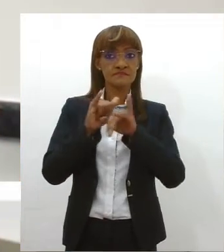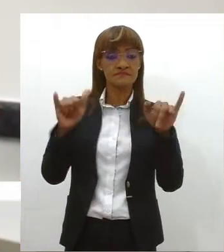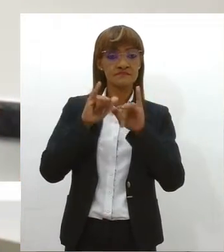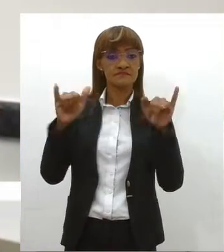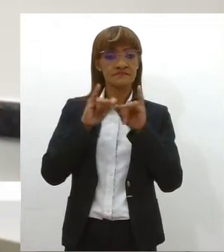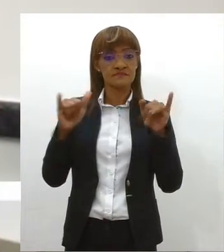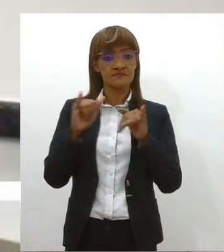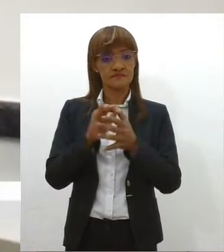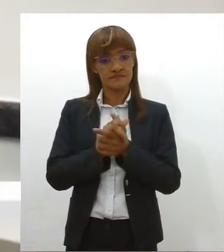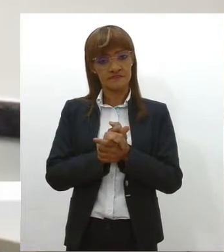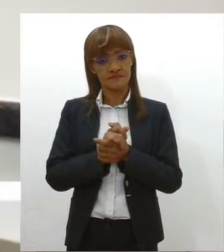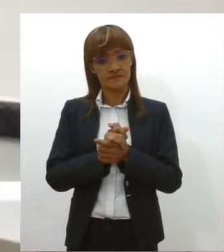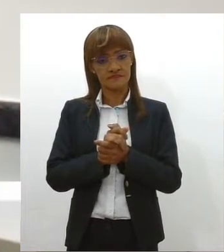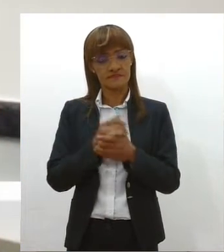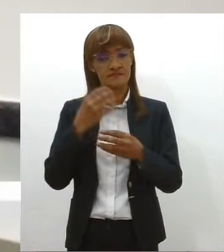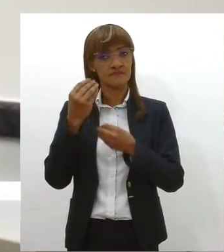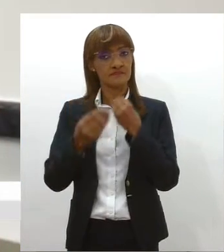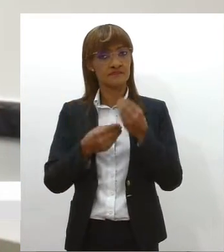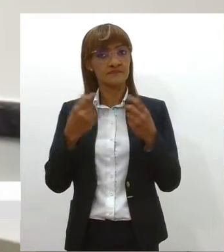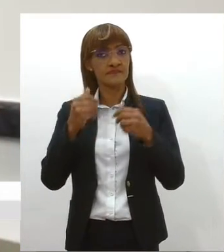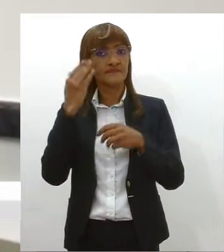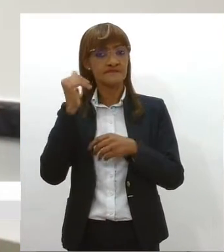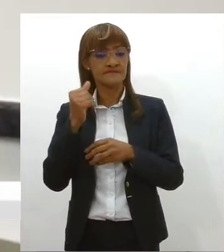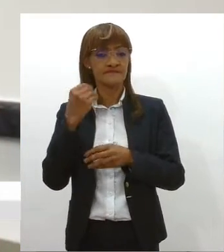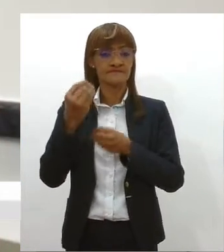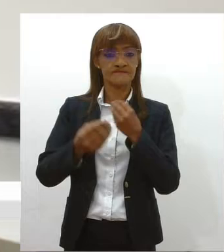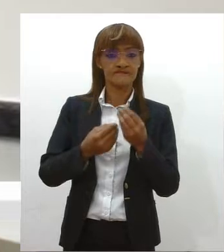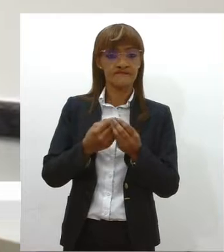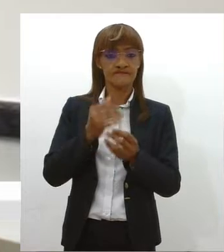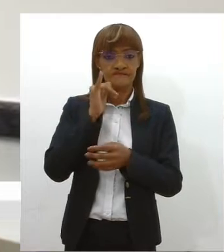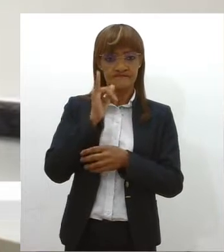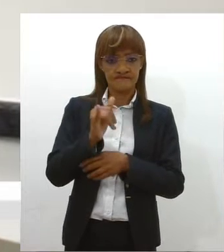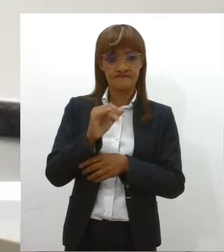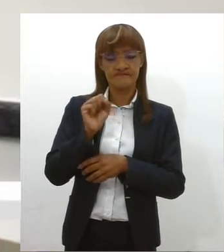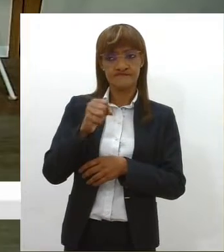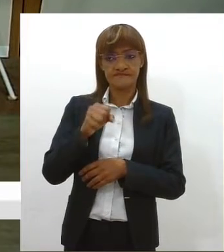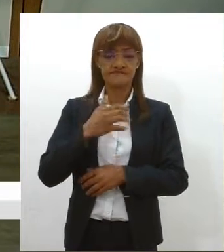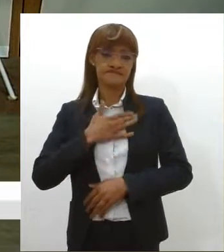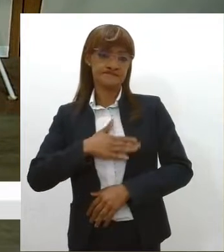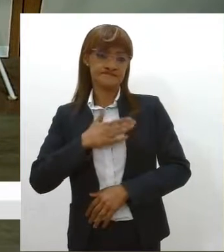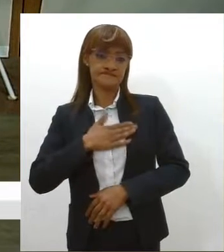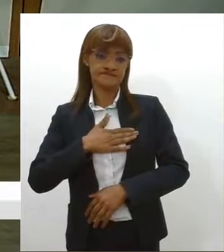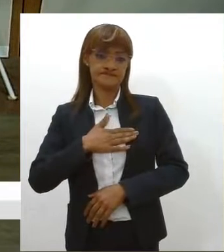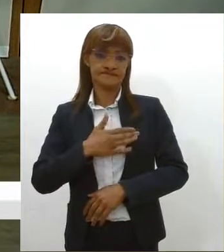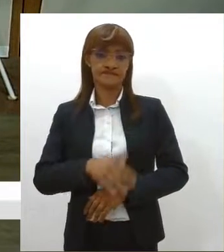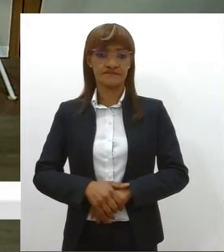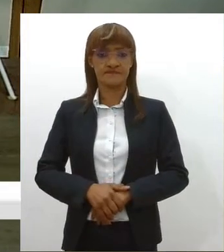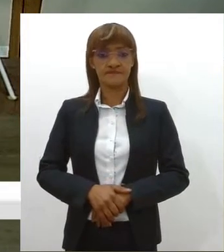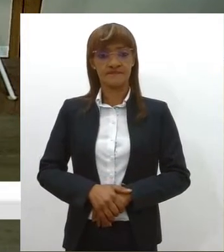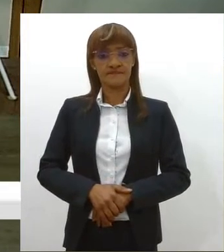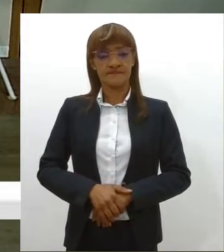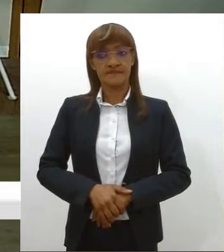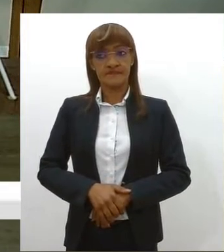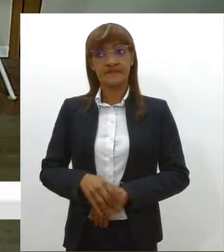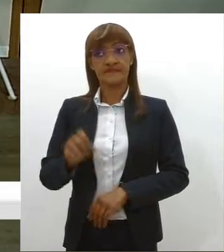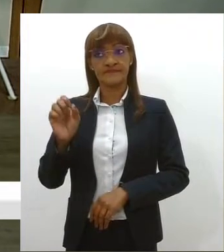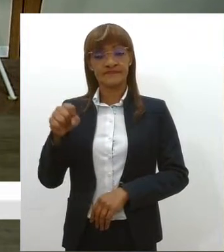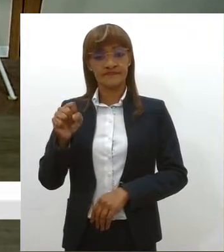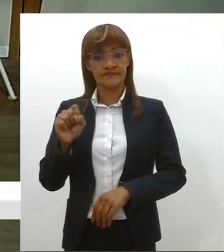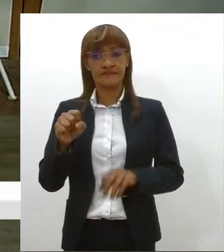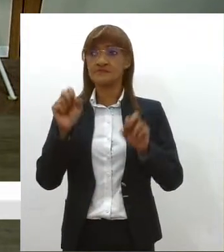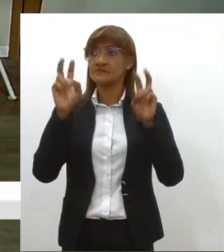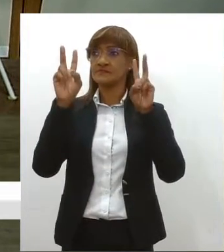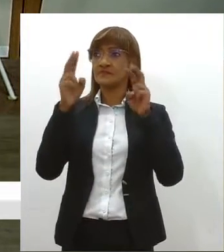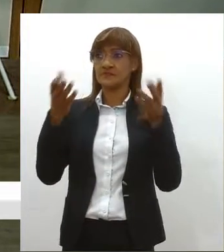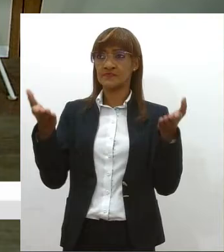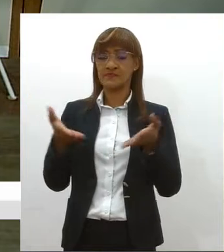desses, você já saber exatamente como agir e falar, da vacina, fica mais tranquilo também. Sim, olha, num tema como esse, eu gosto